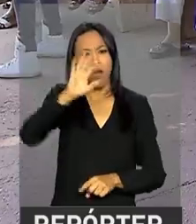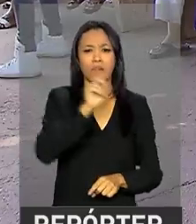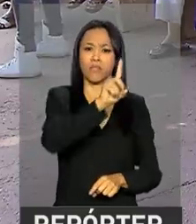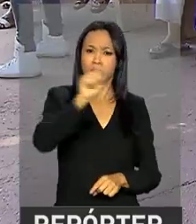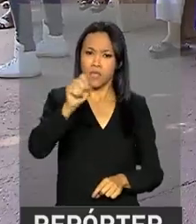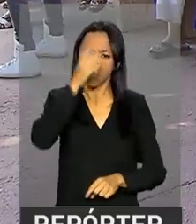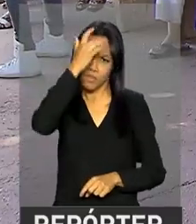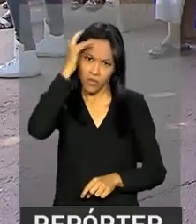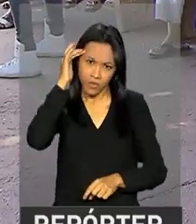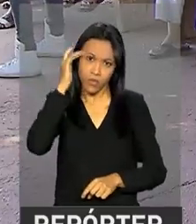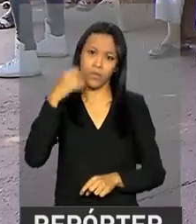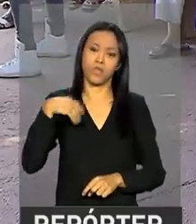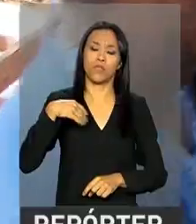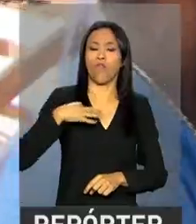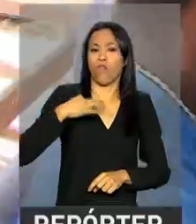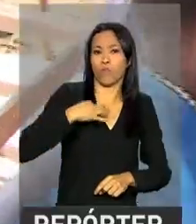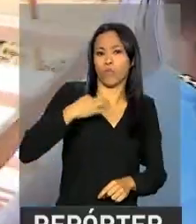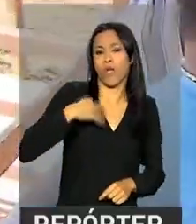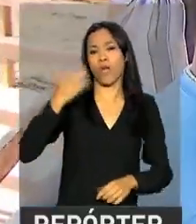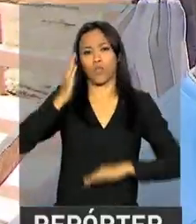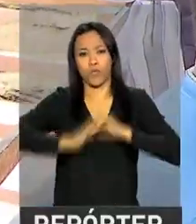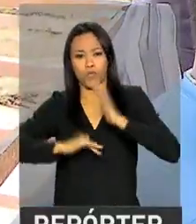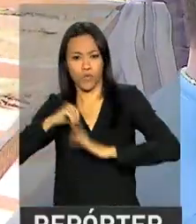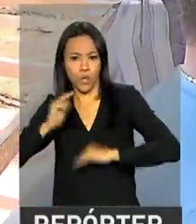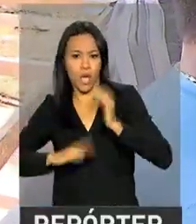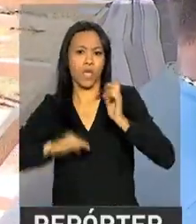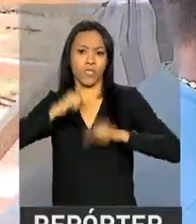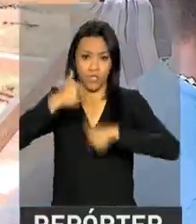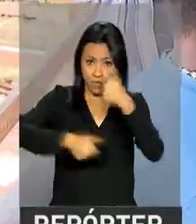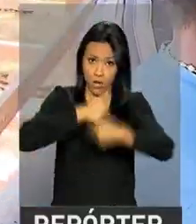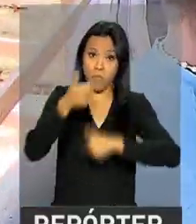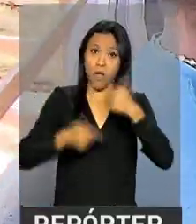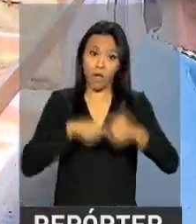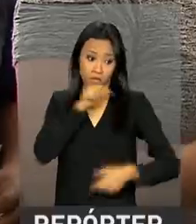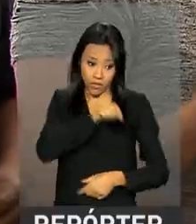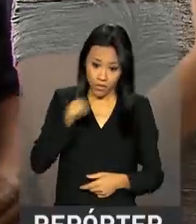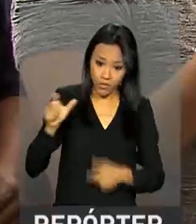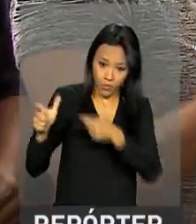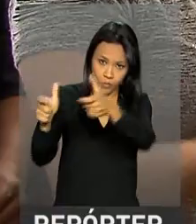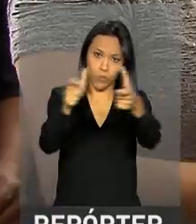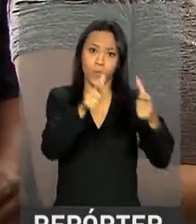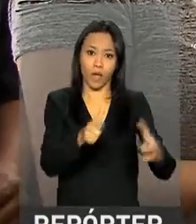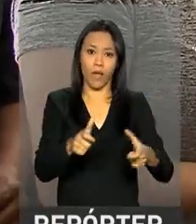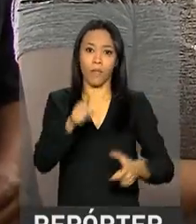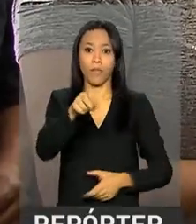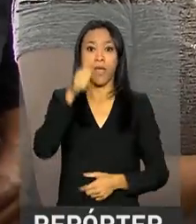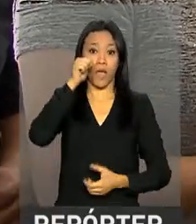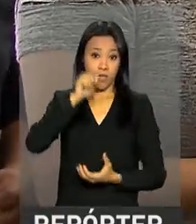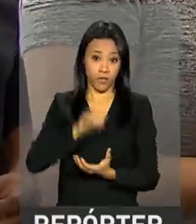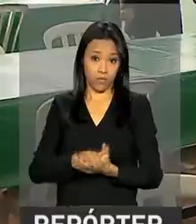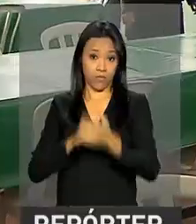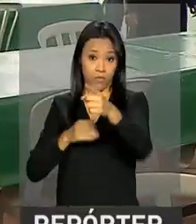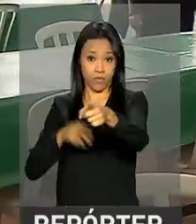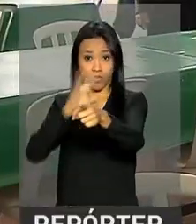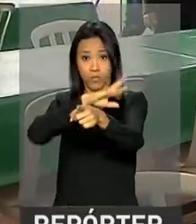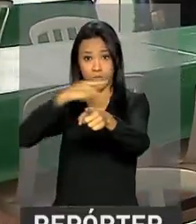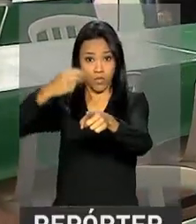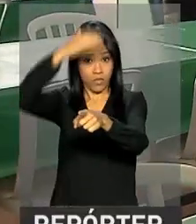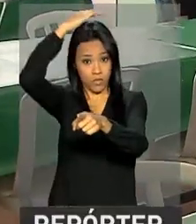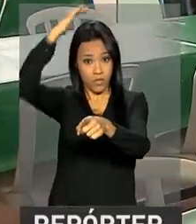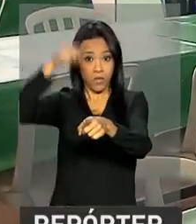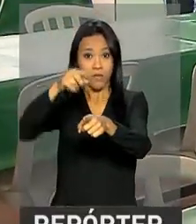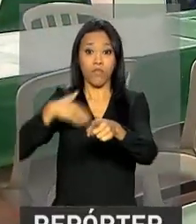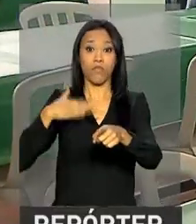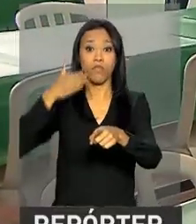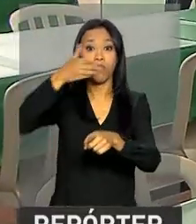entre profissionais e voluntários, atuam nas unidades de acolhimento. A primeira-dama, Marcela Temer, fez uma